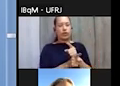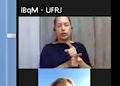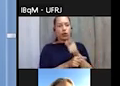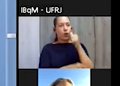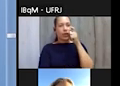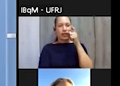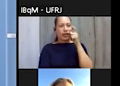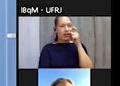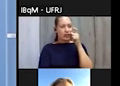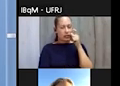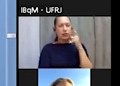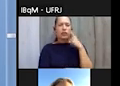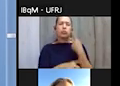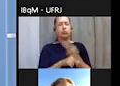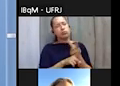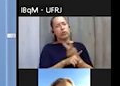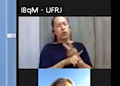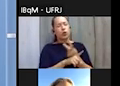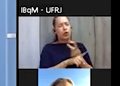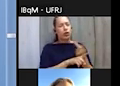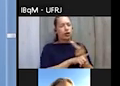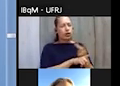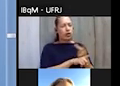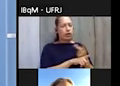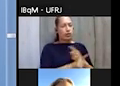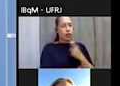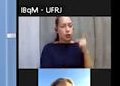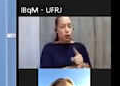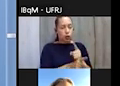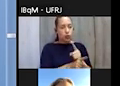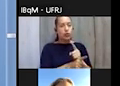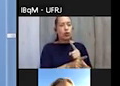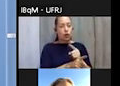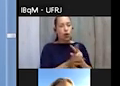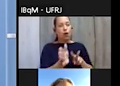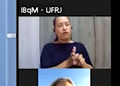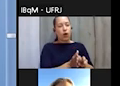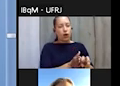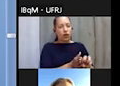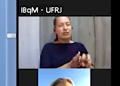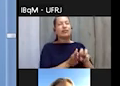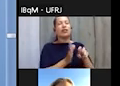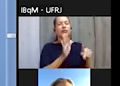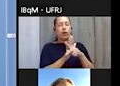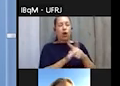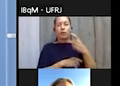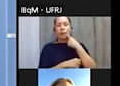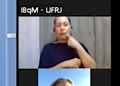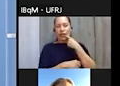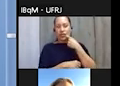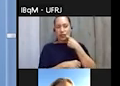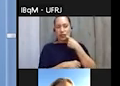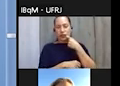Procurando por salitre, um recurso mineral, ele vai encontrar fósseis de peixes na região do Araripe, muito